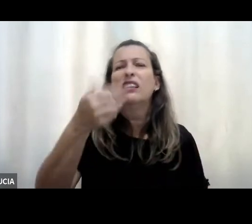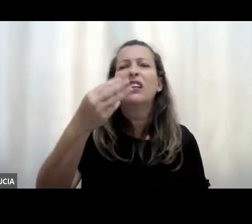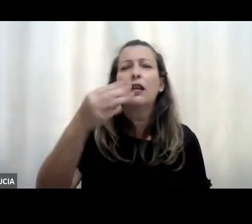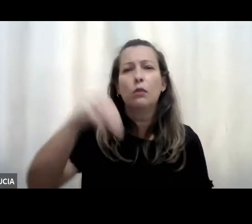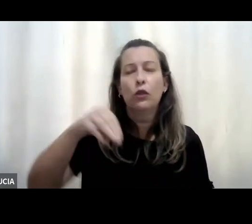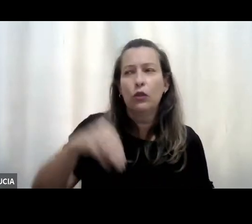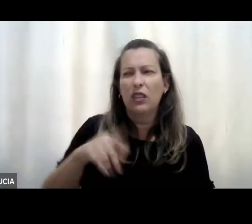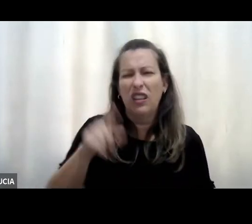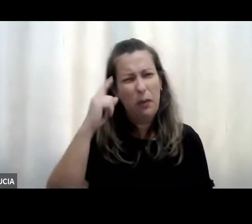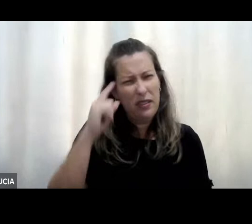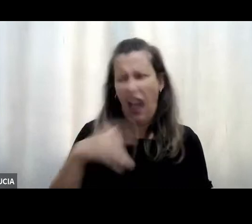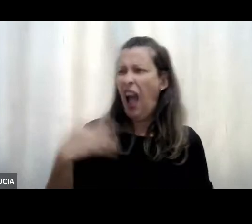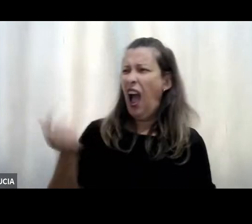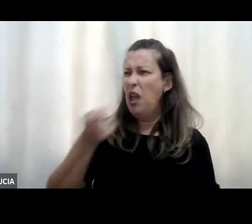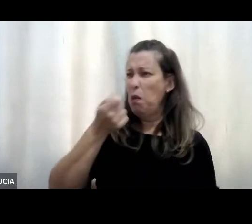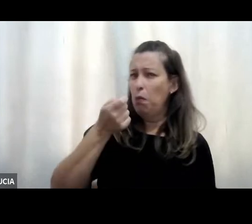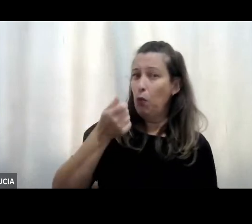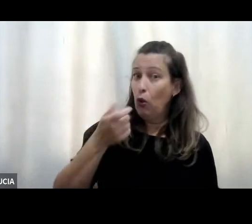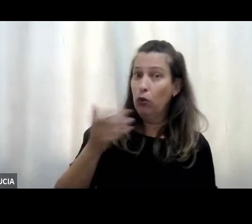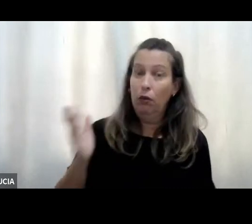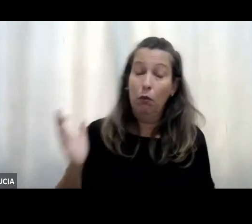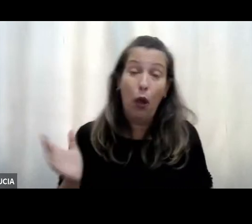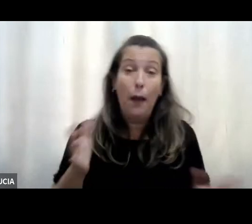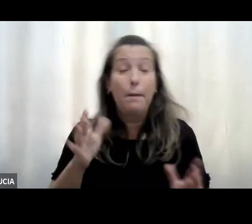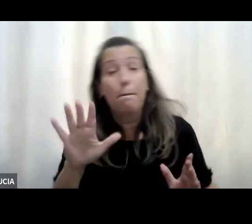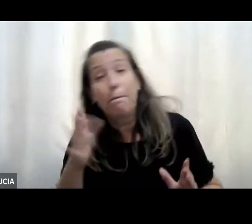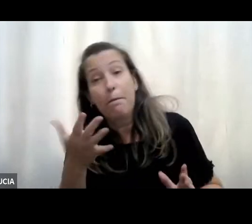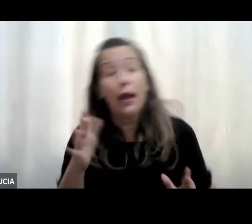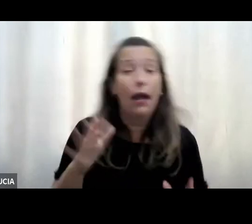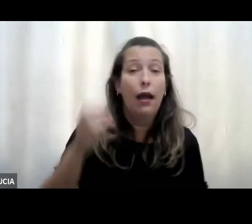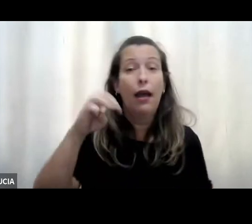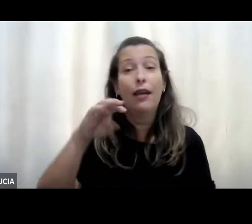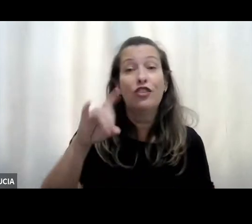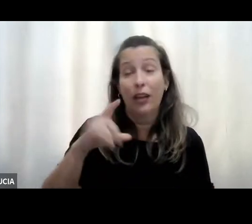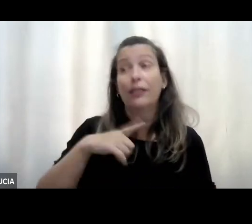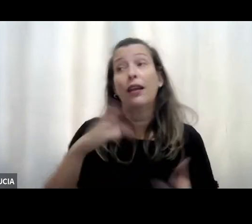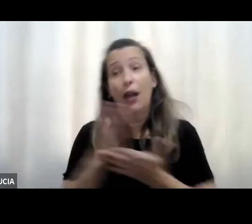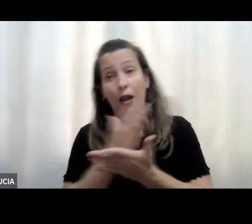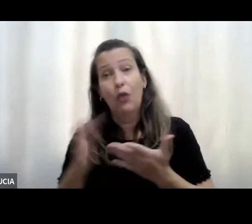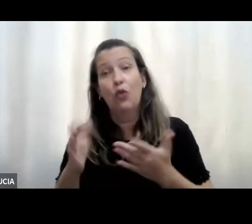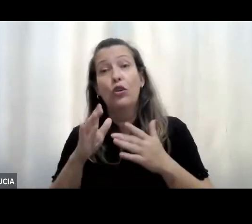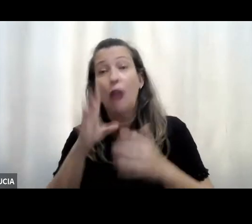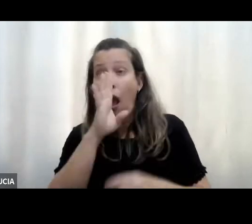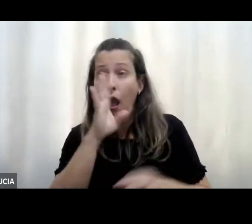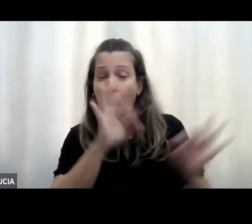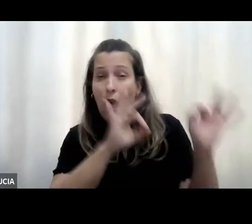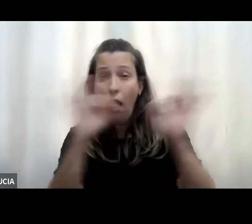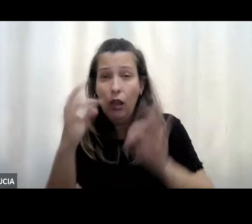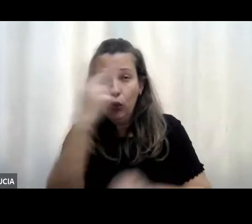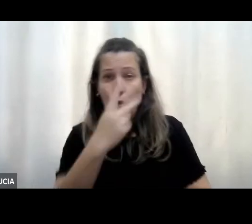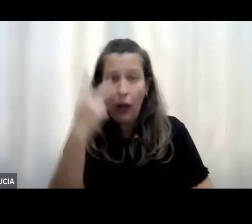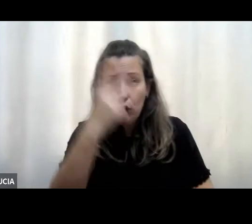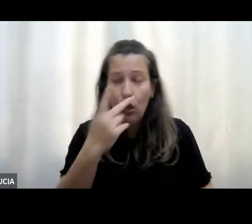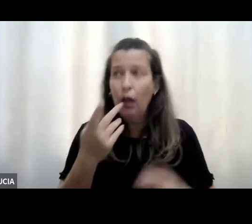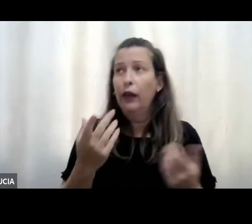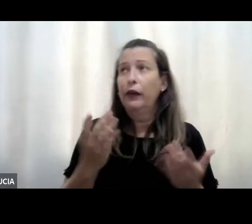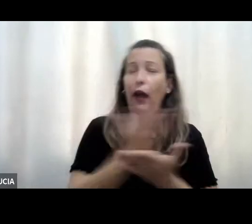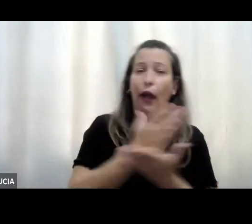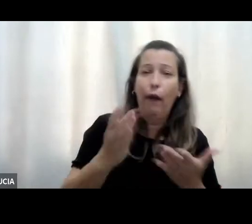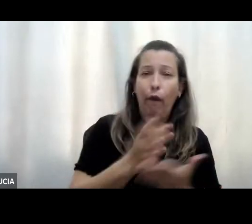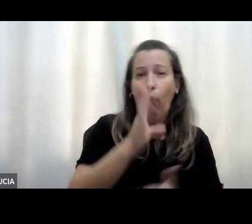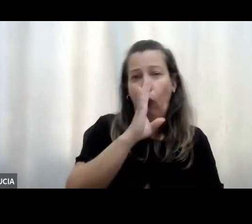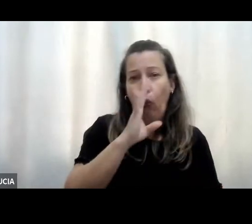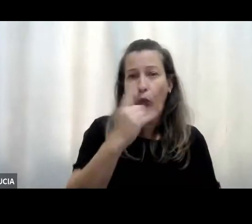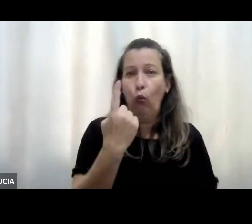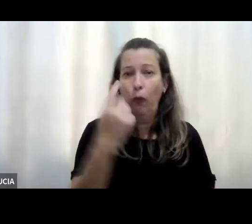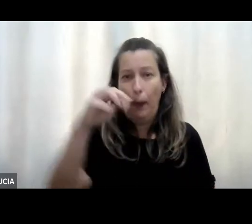pô, pouquinho, né? É, uma média, né? Quer dizer que tem gente que fica 2 horas, tem gente que fica 1 minuto só, né? A gente ainda não... Tem que